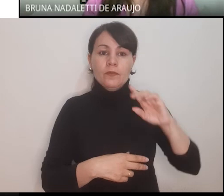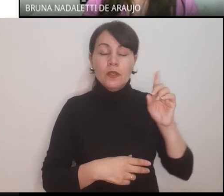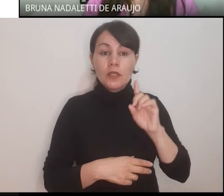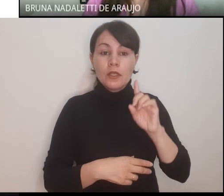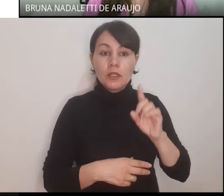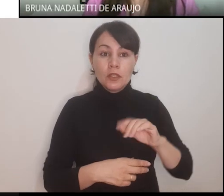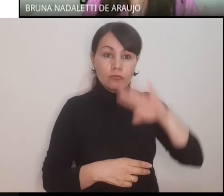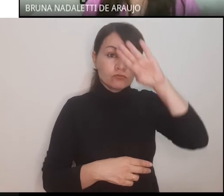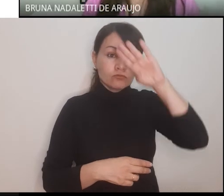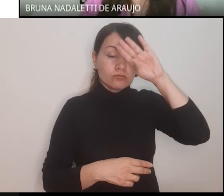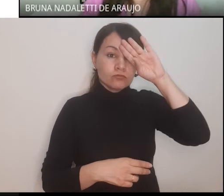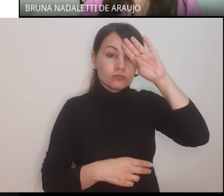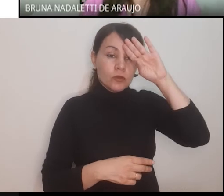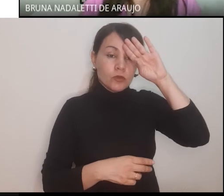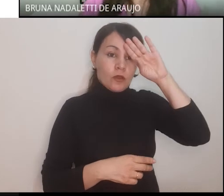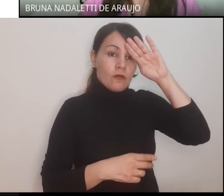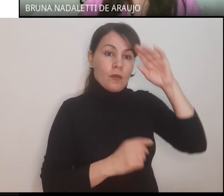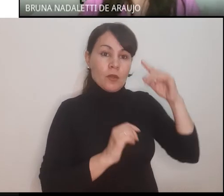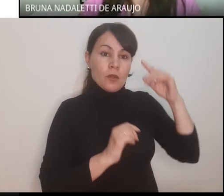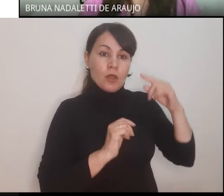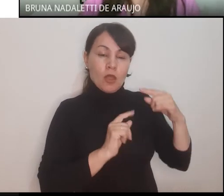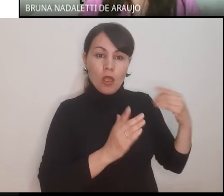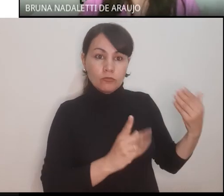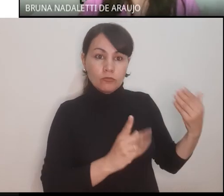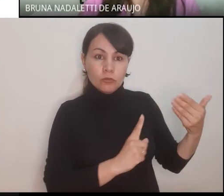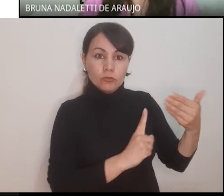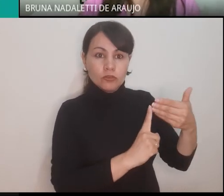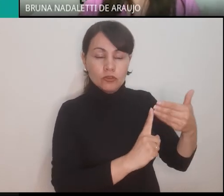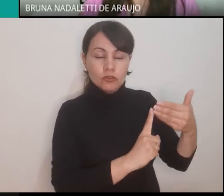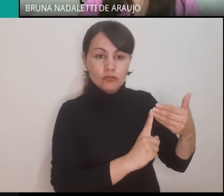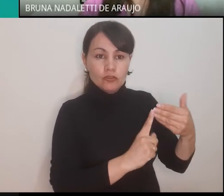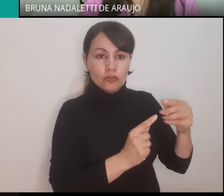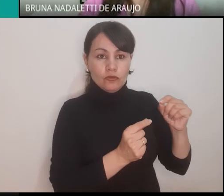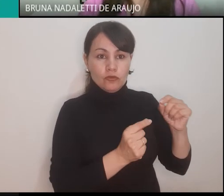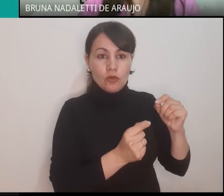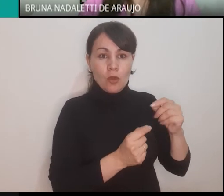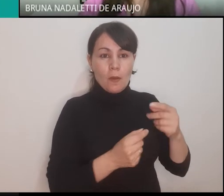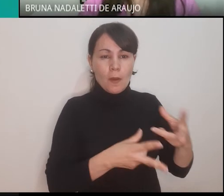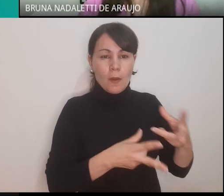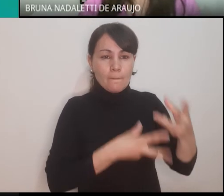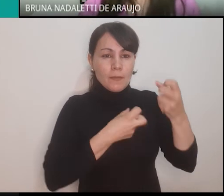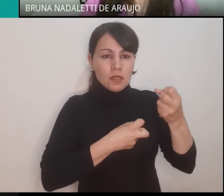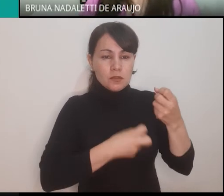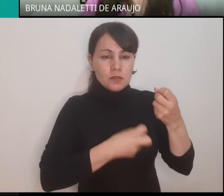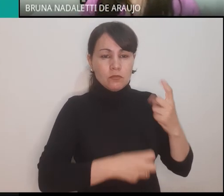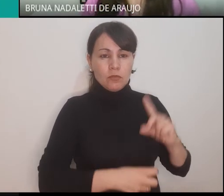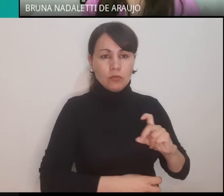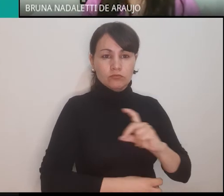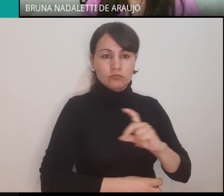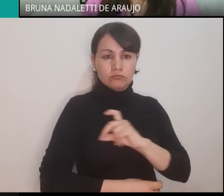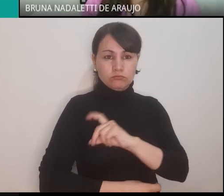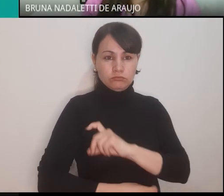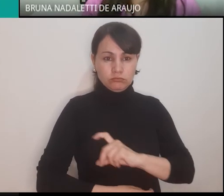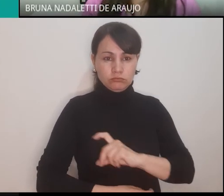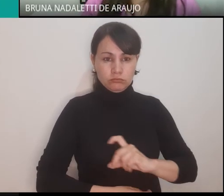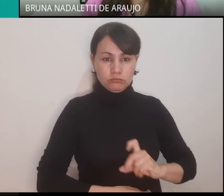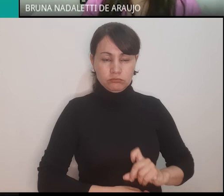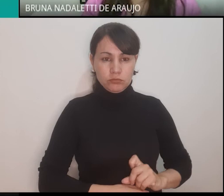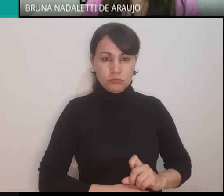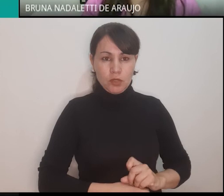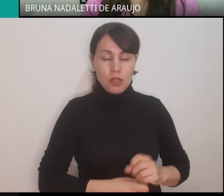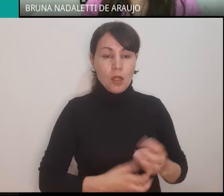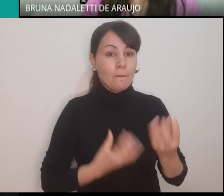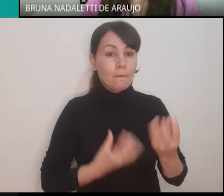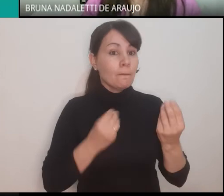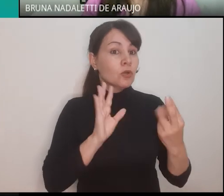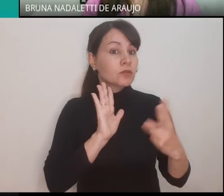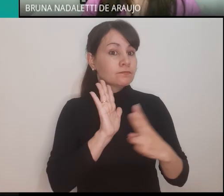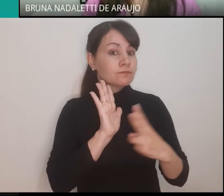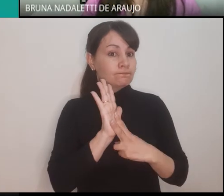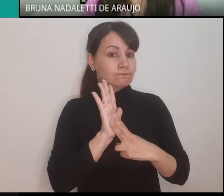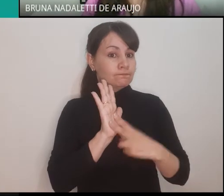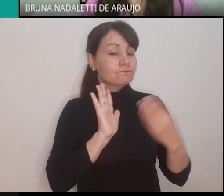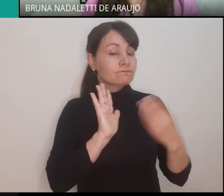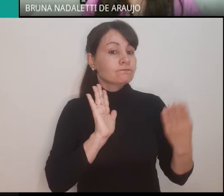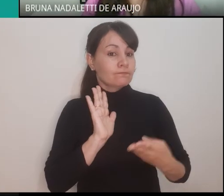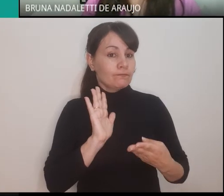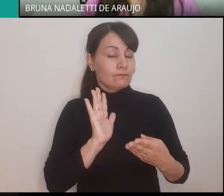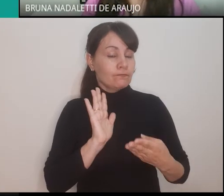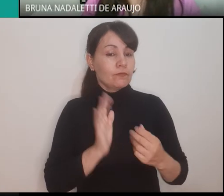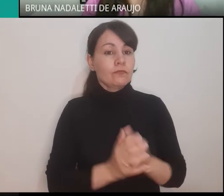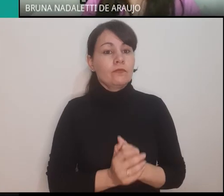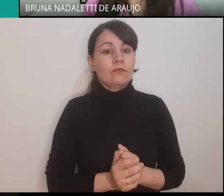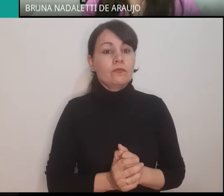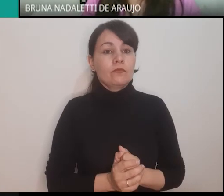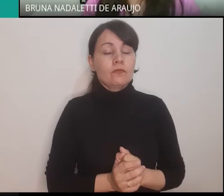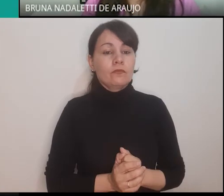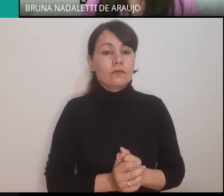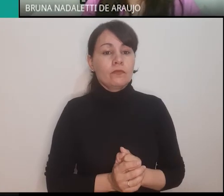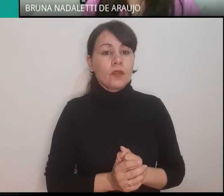um fator preditivo para bacteremia. Muita atenção agora. A